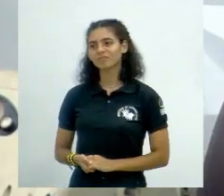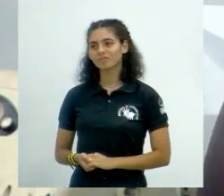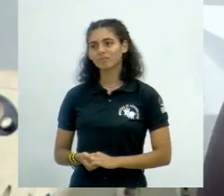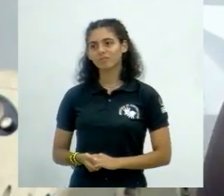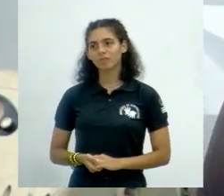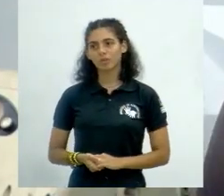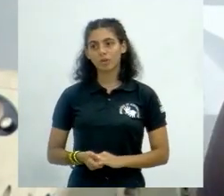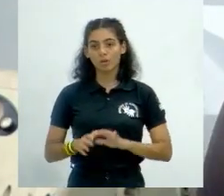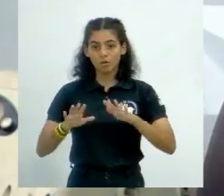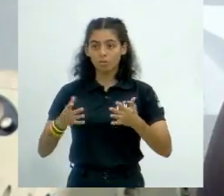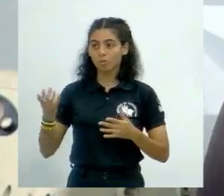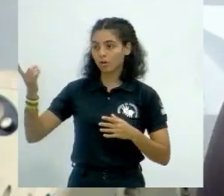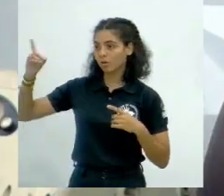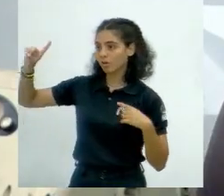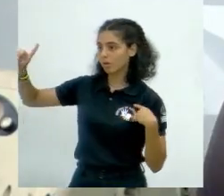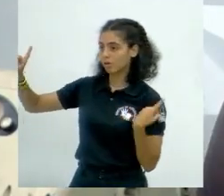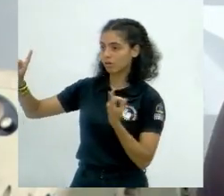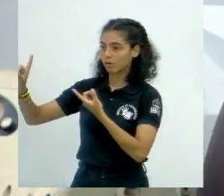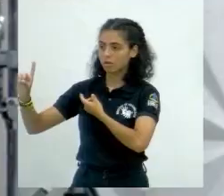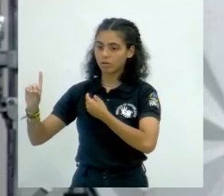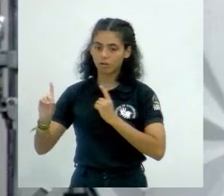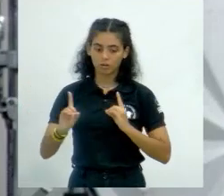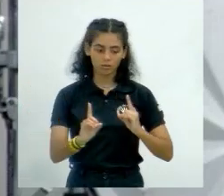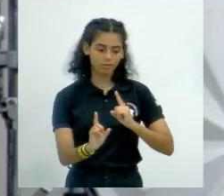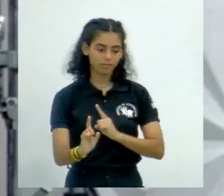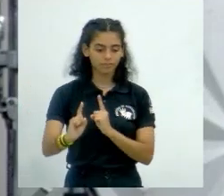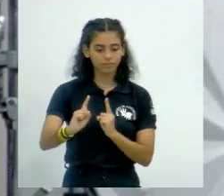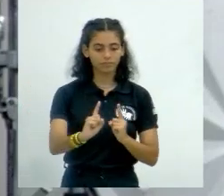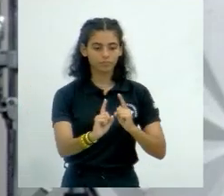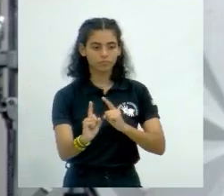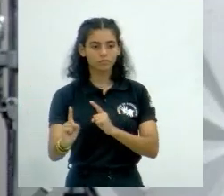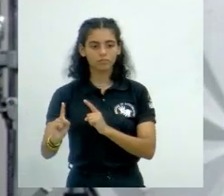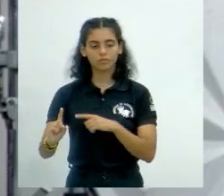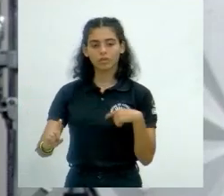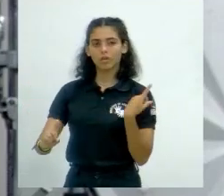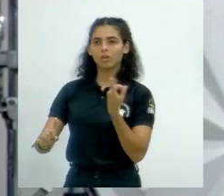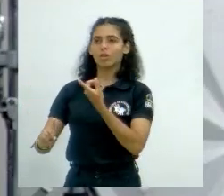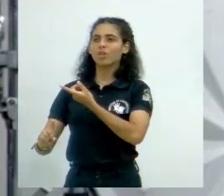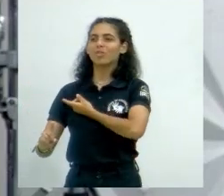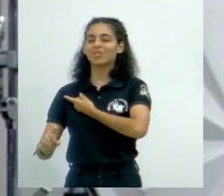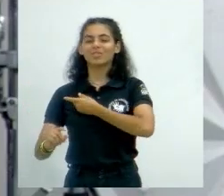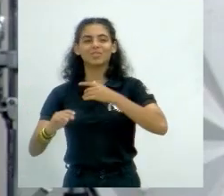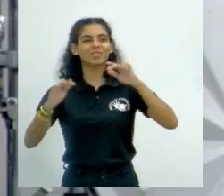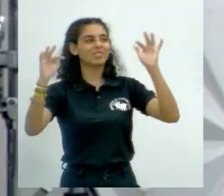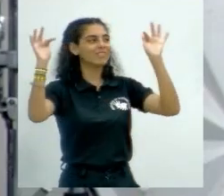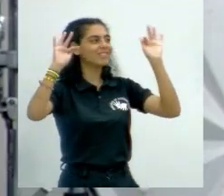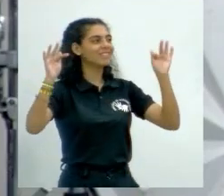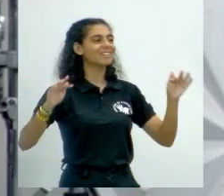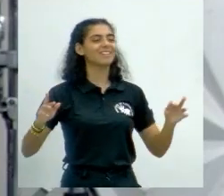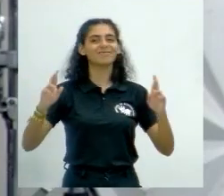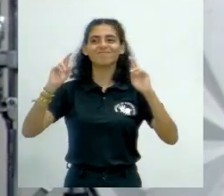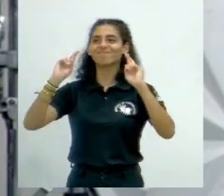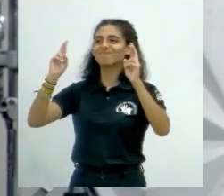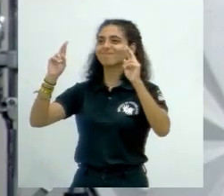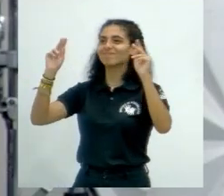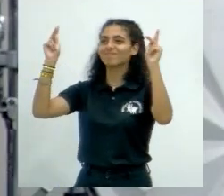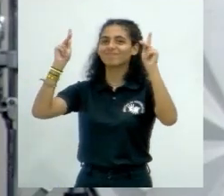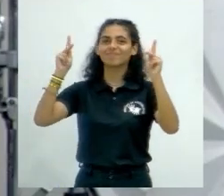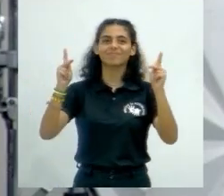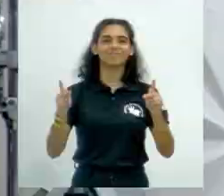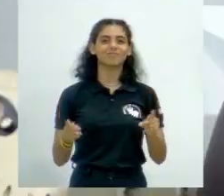a plenitude, né, daquilo que a gente busca como satisfação, como felicidade. A gente